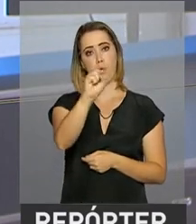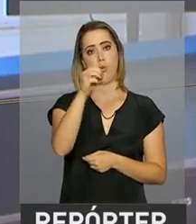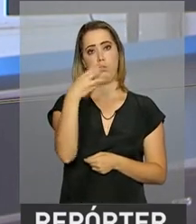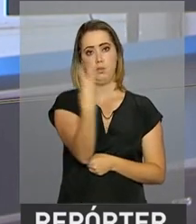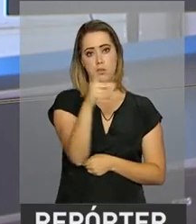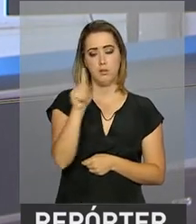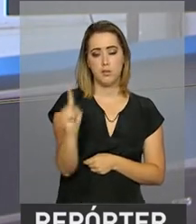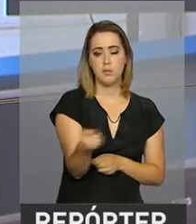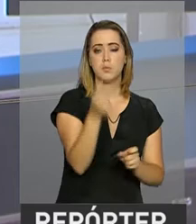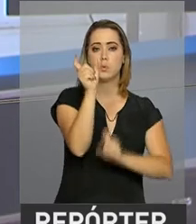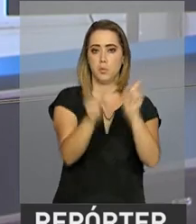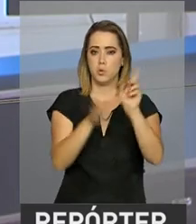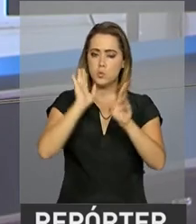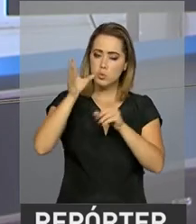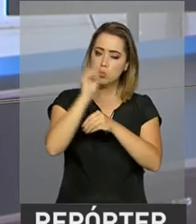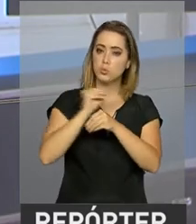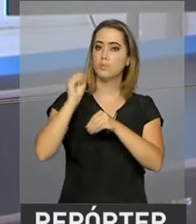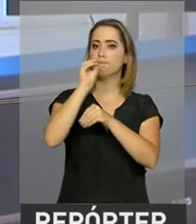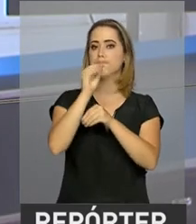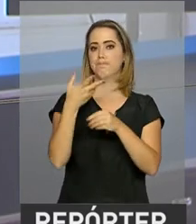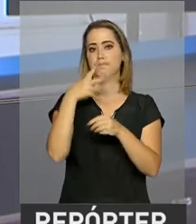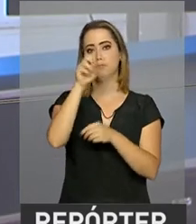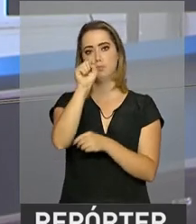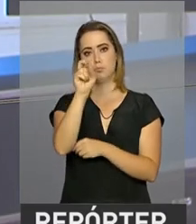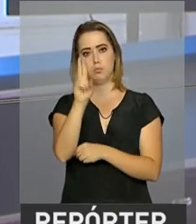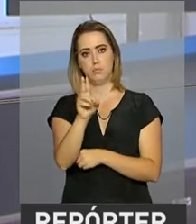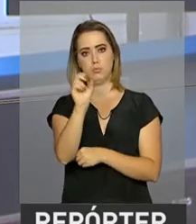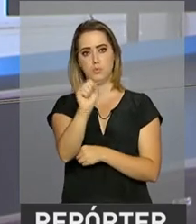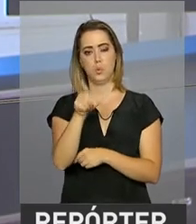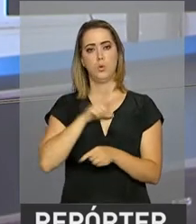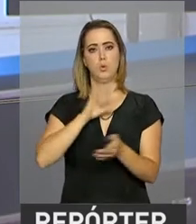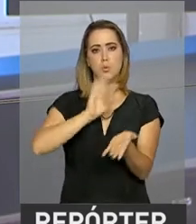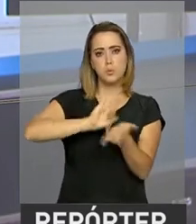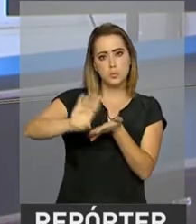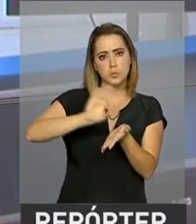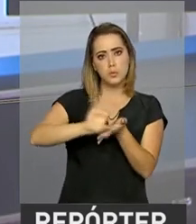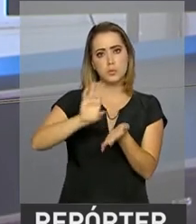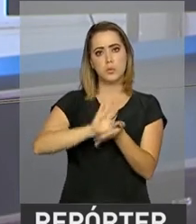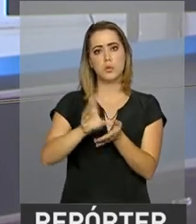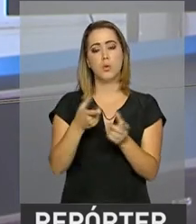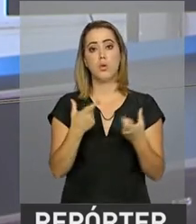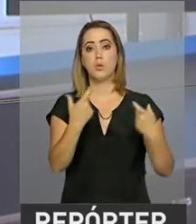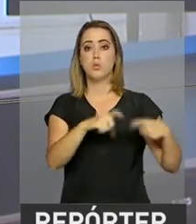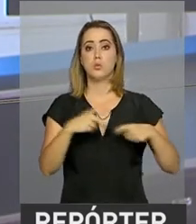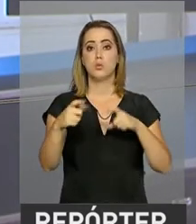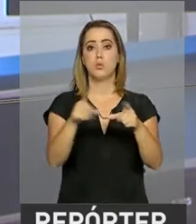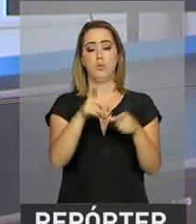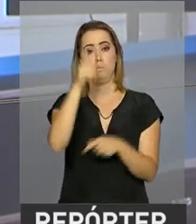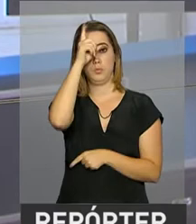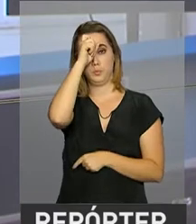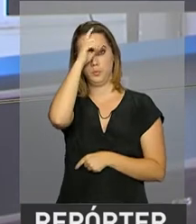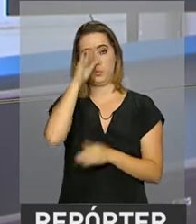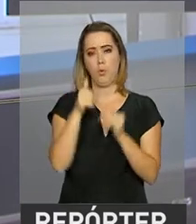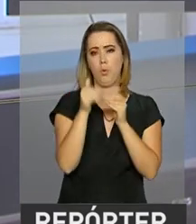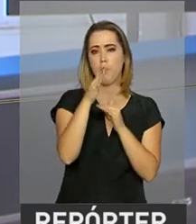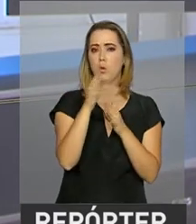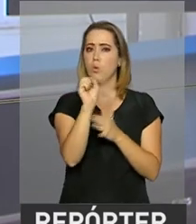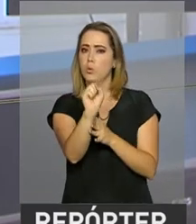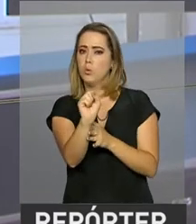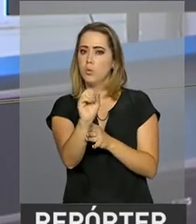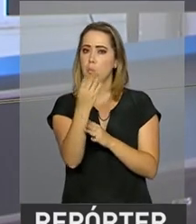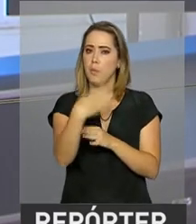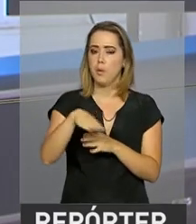contínuo no sus o governo também reajustou os valores repassados às clínicas e hospitais o aumento varia entre